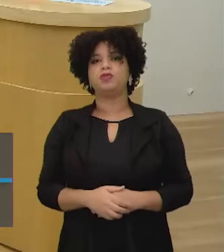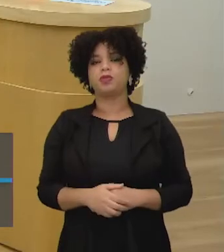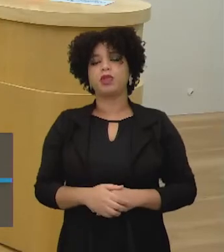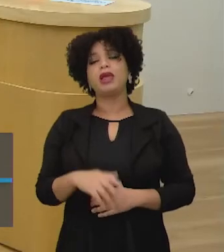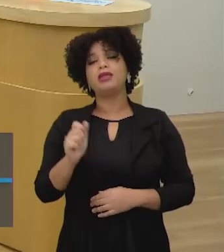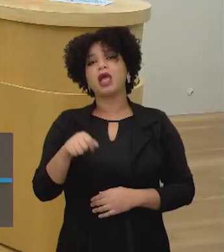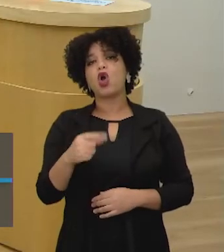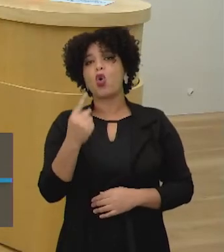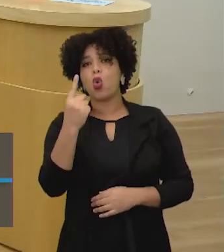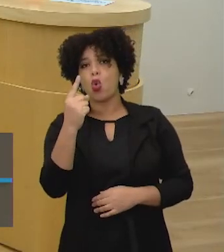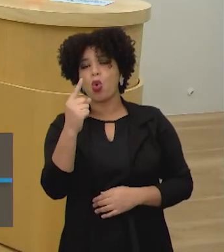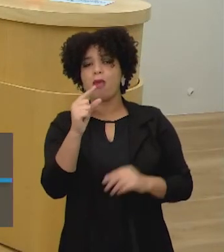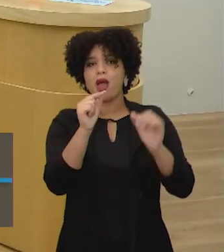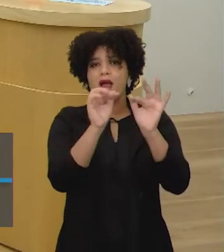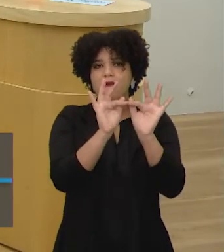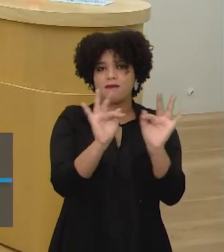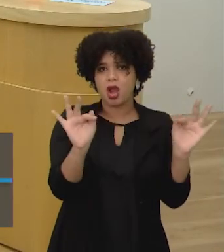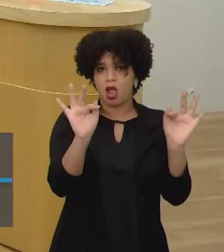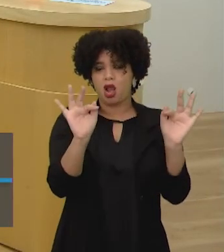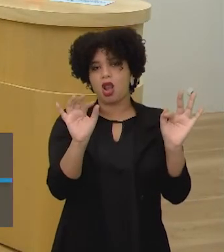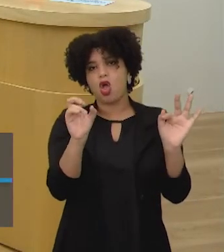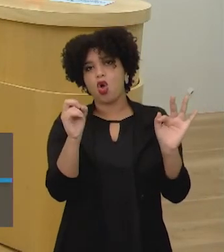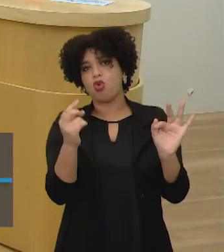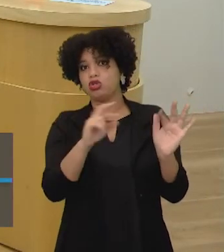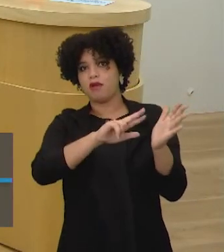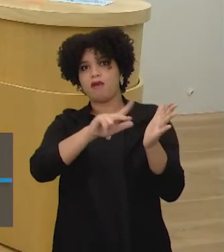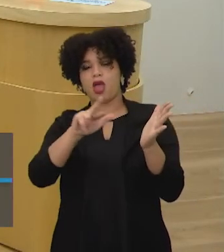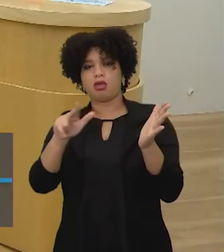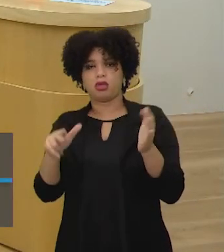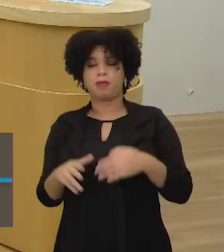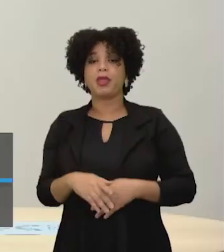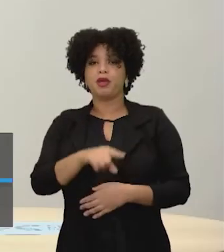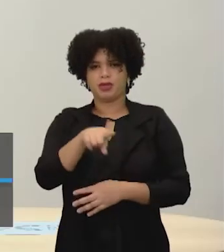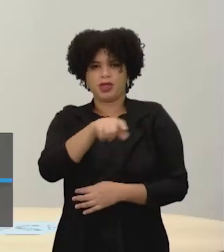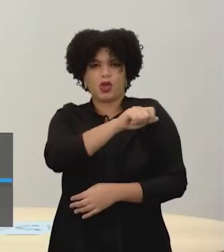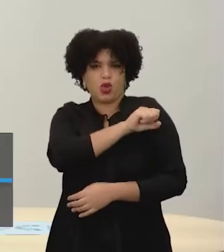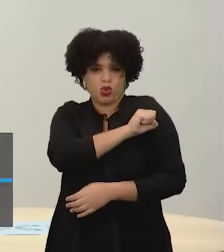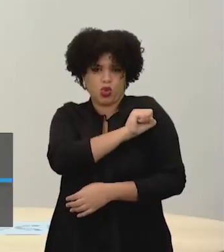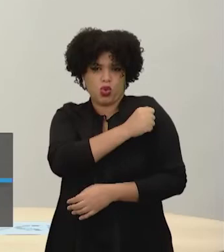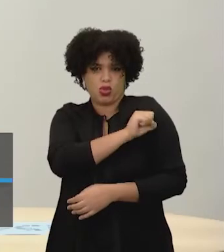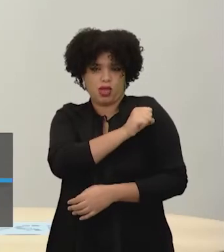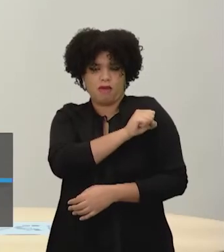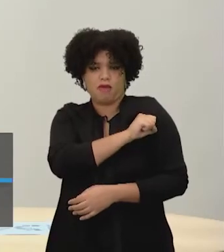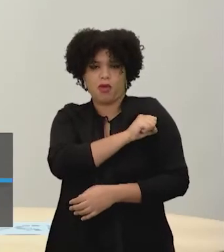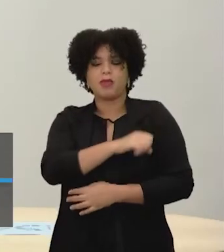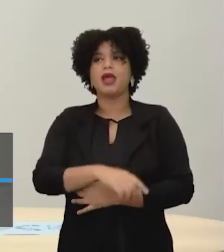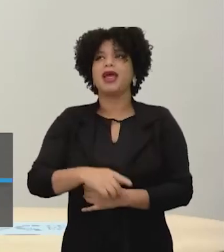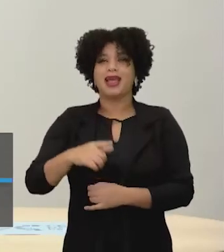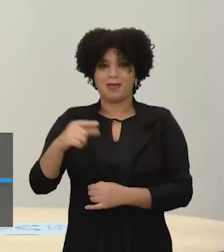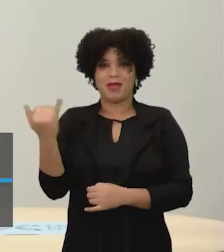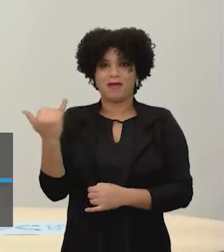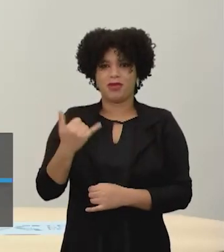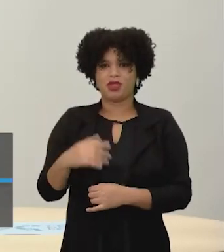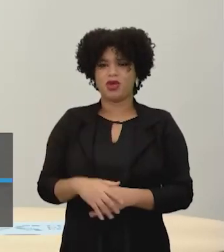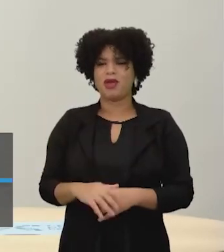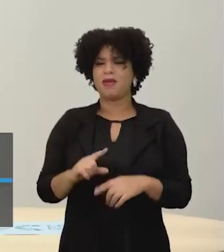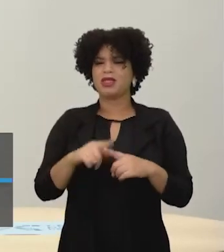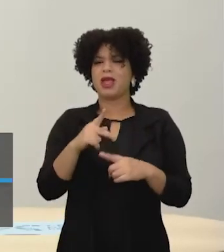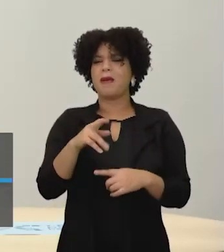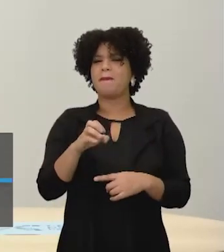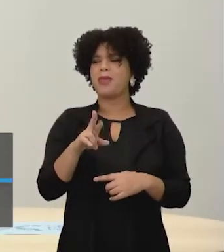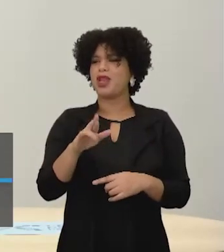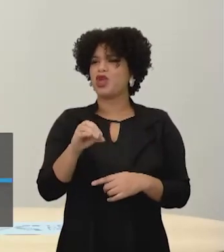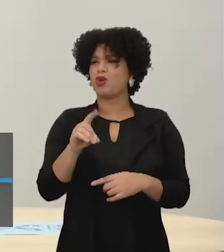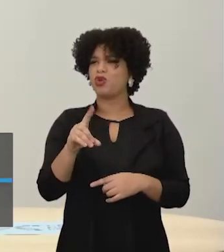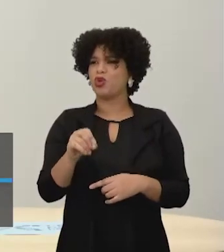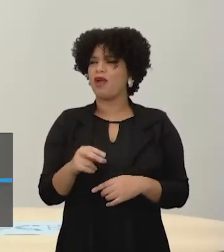várias orações, né? Aí a gente é mais avançado. O 8º ano, eles falam assim, eles mandaram outro dia até essa resposta. Professora, período é toda vez que eu